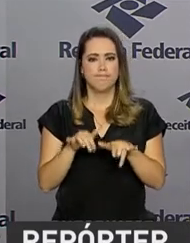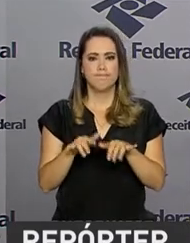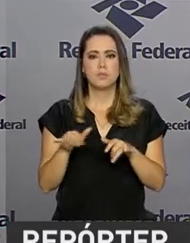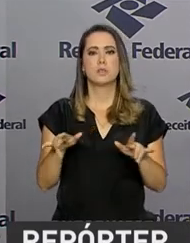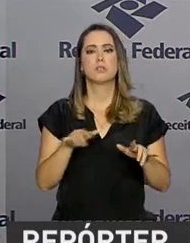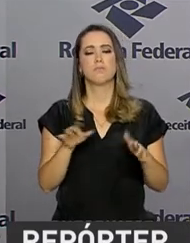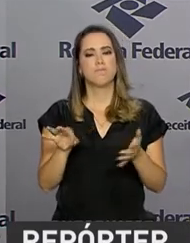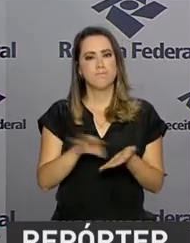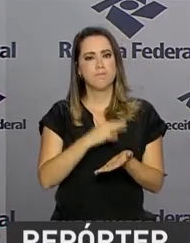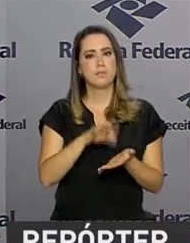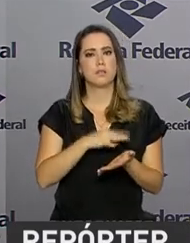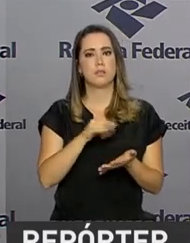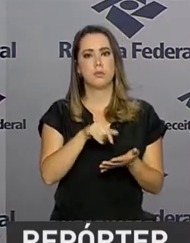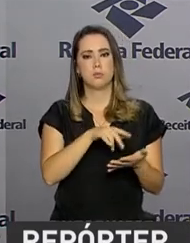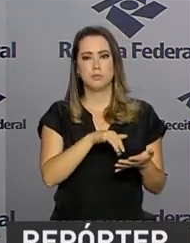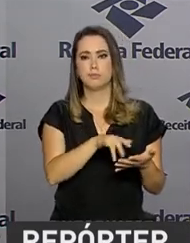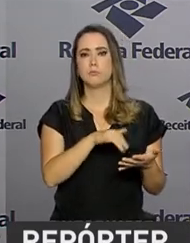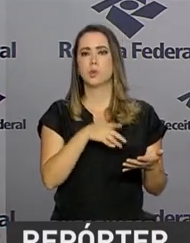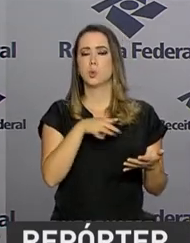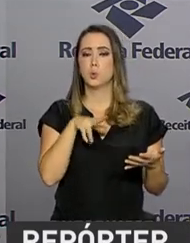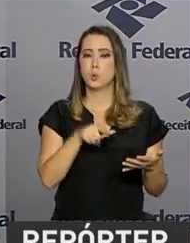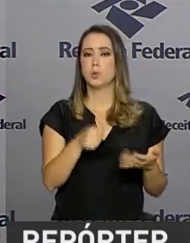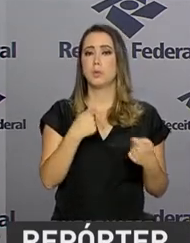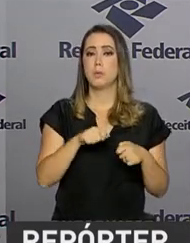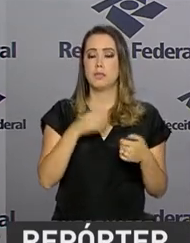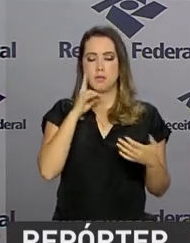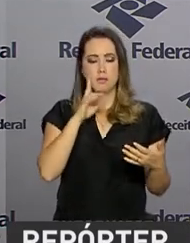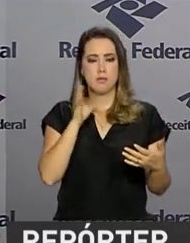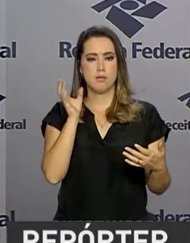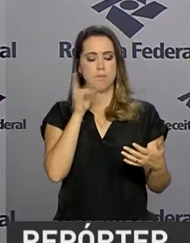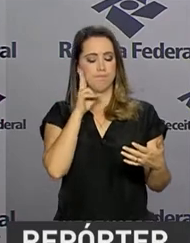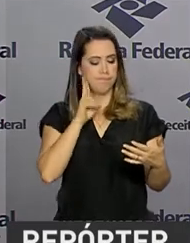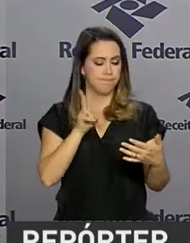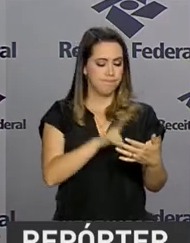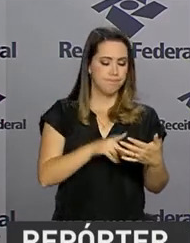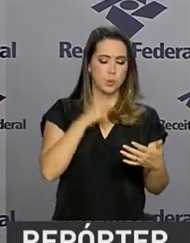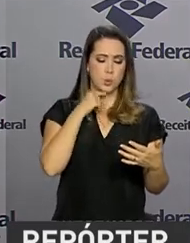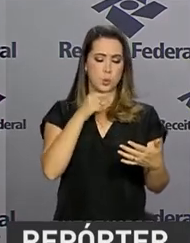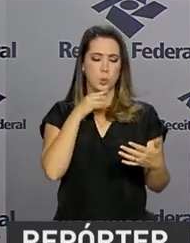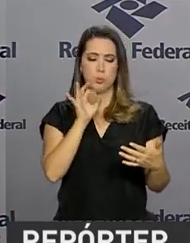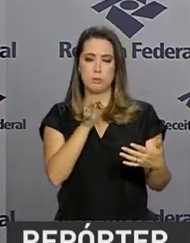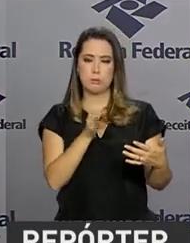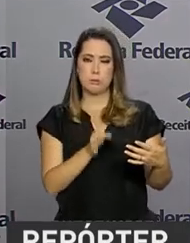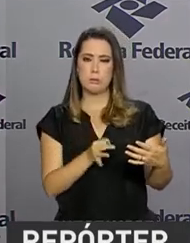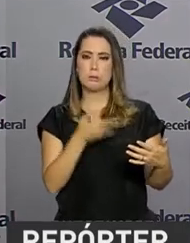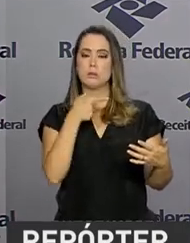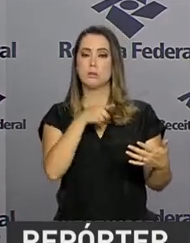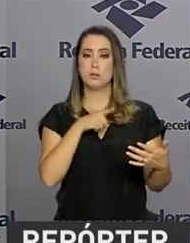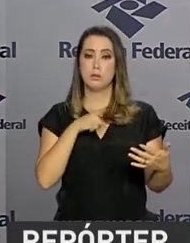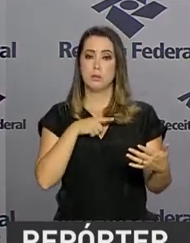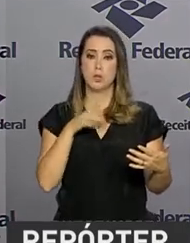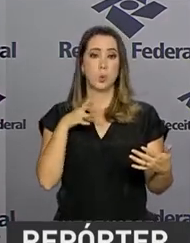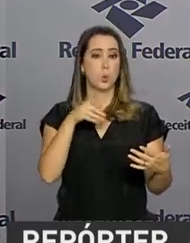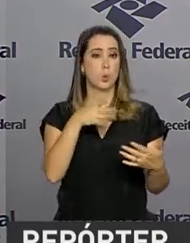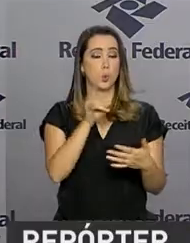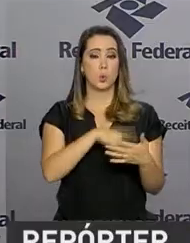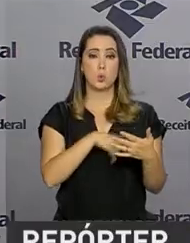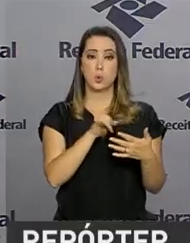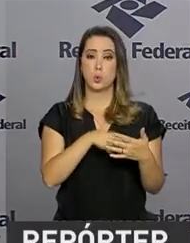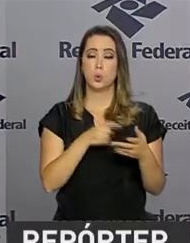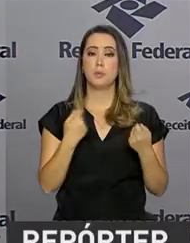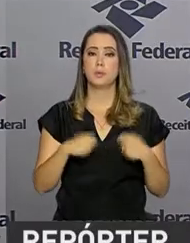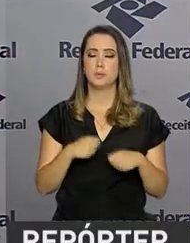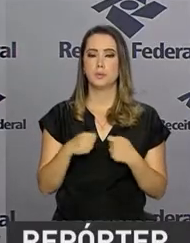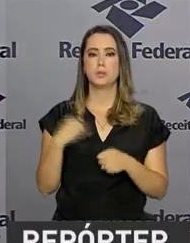declaração é então ele fica pelo menos vez tem alguma dúvida fica tudo certo se tem todos os documentos é